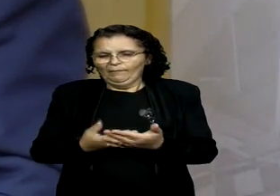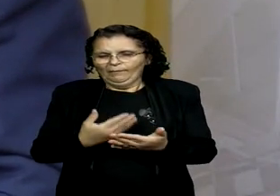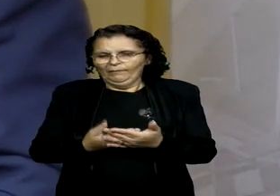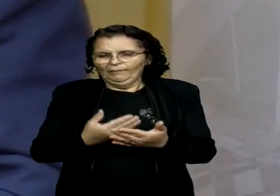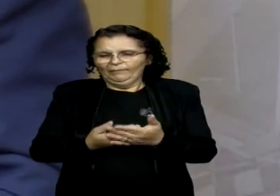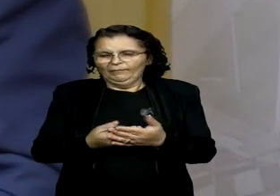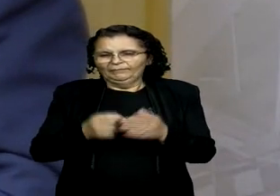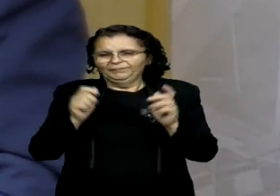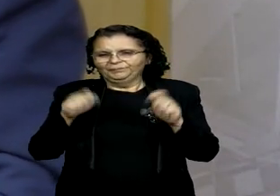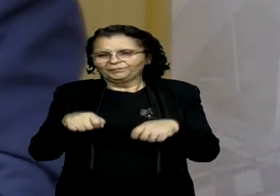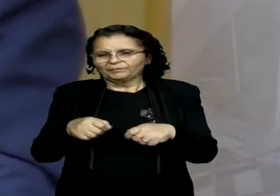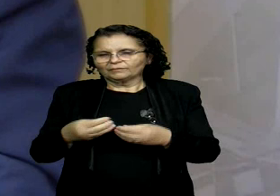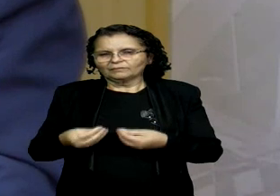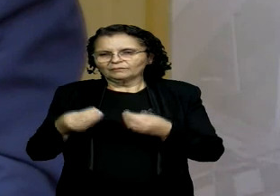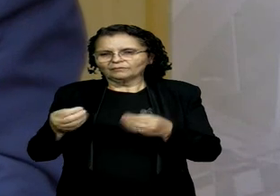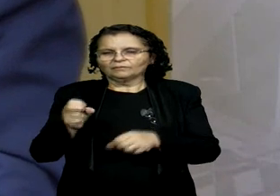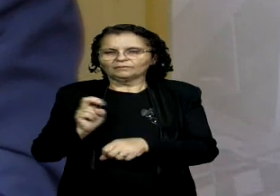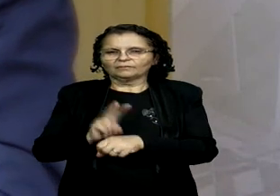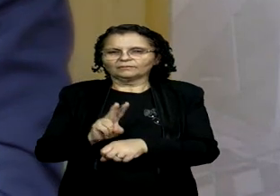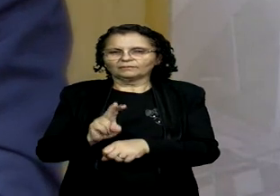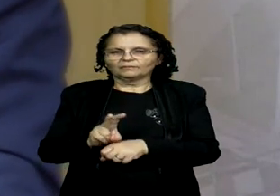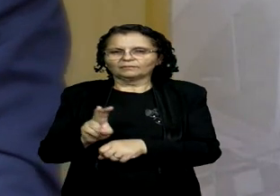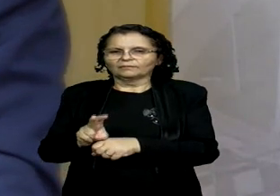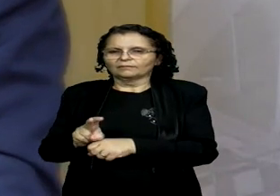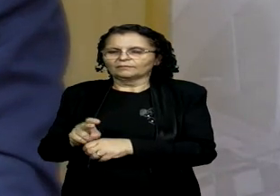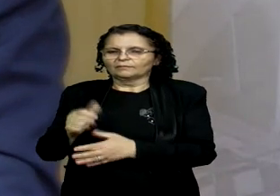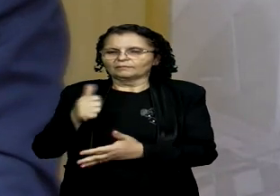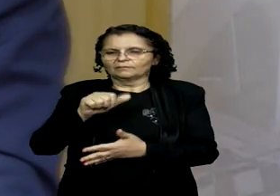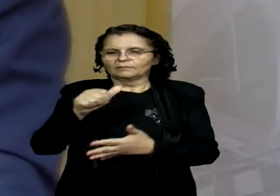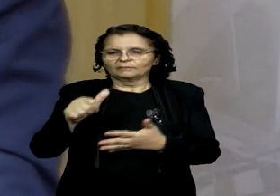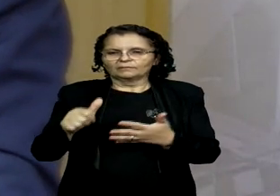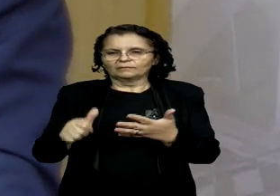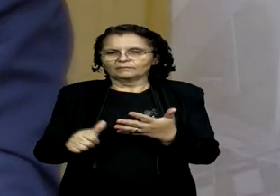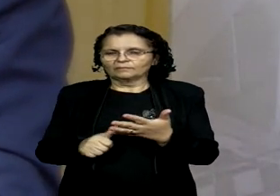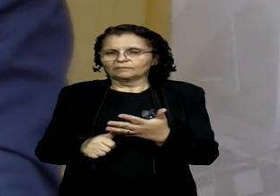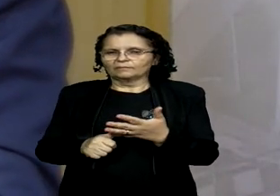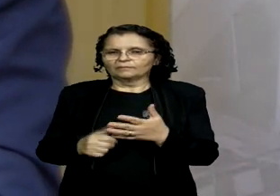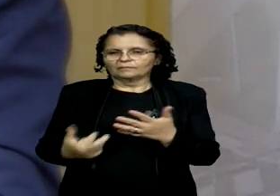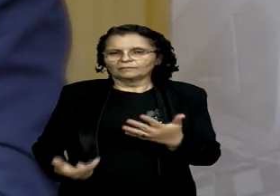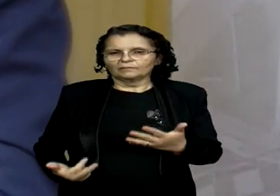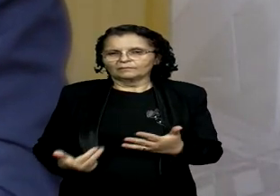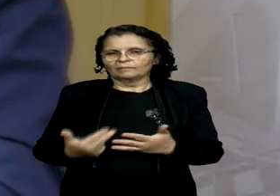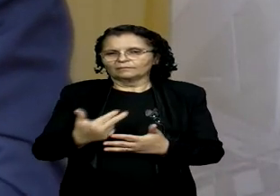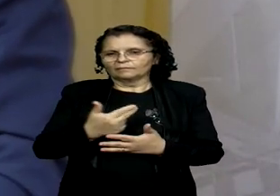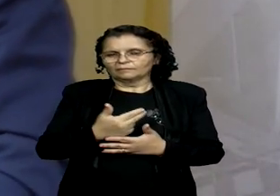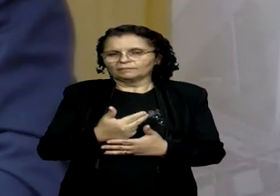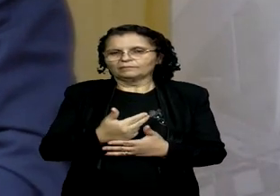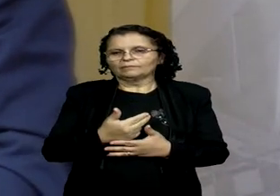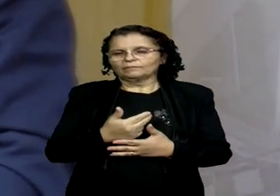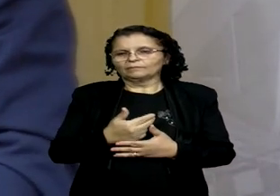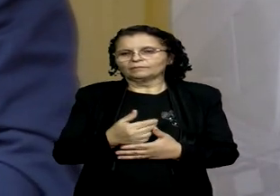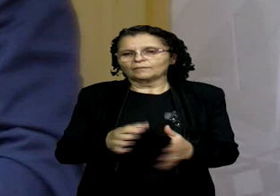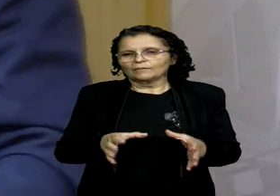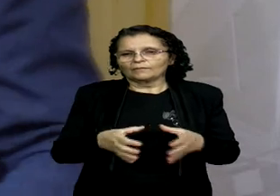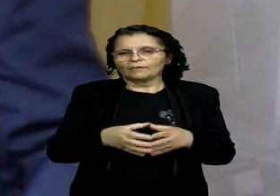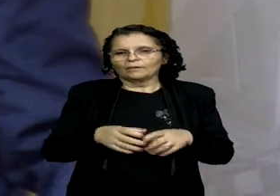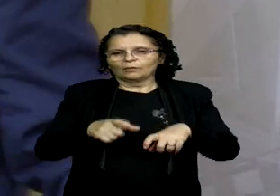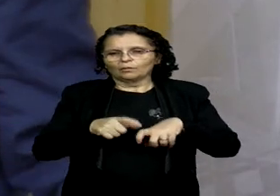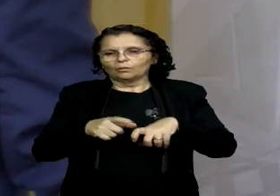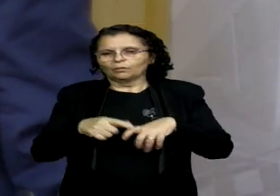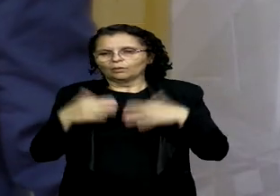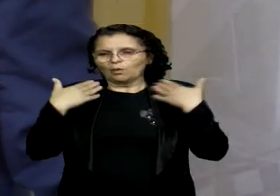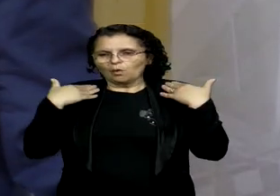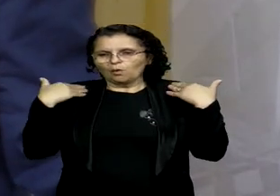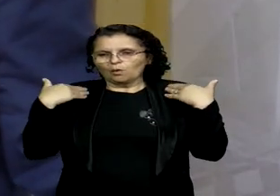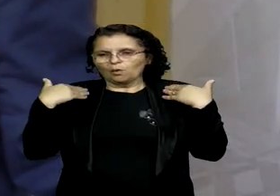a ampliação de ofertas de vagas na avaliação de cirurgia ortopédicas, grupo de joelho,